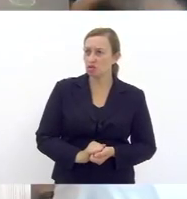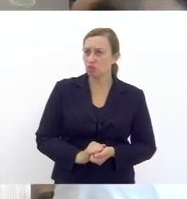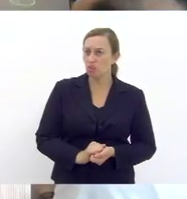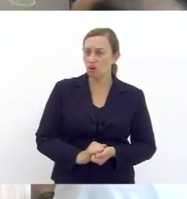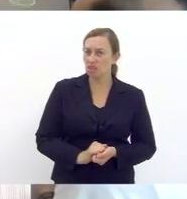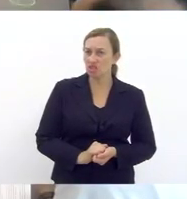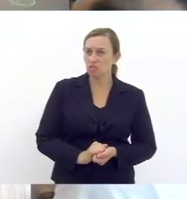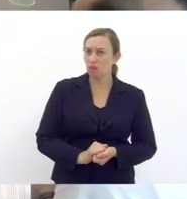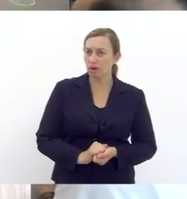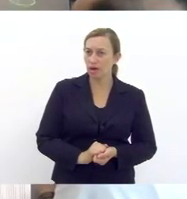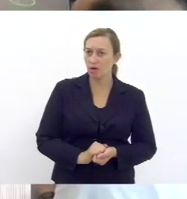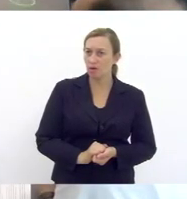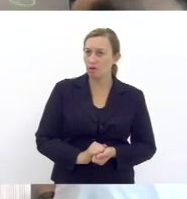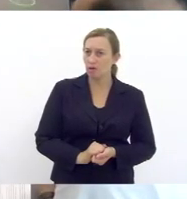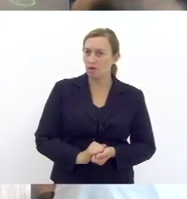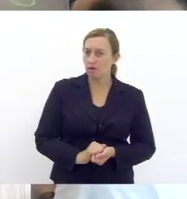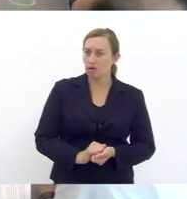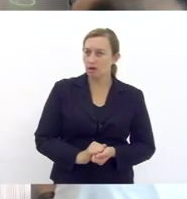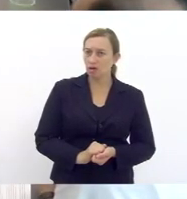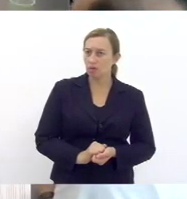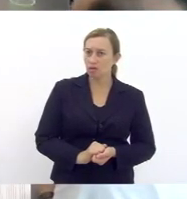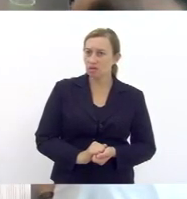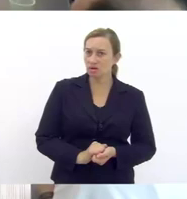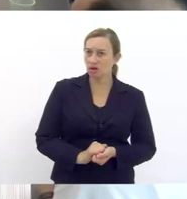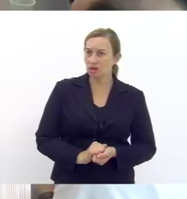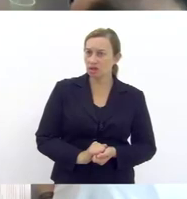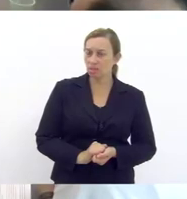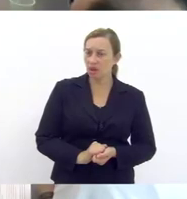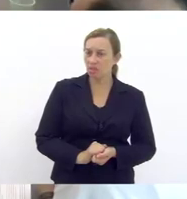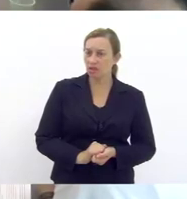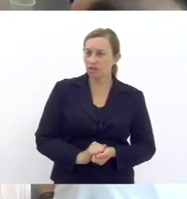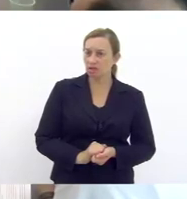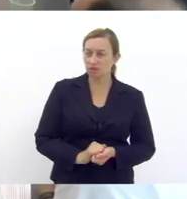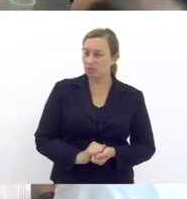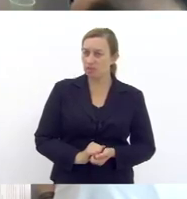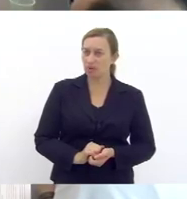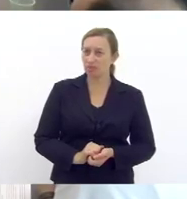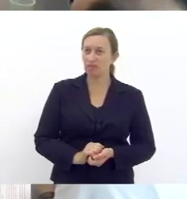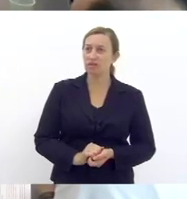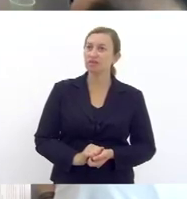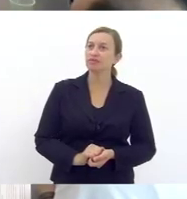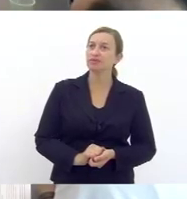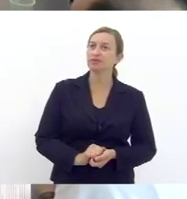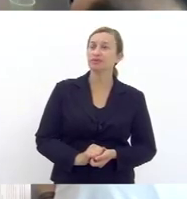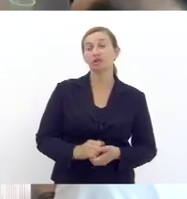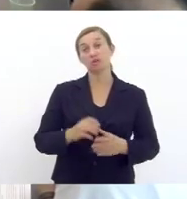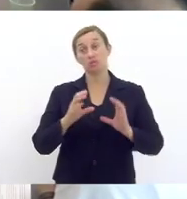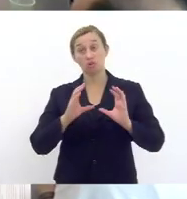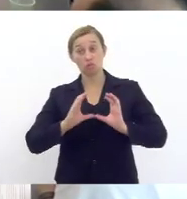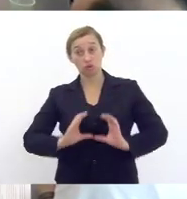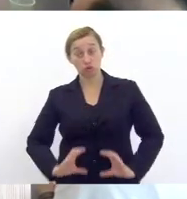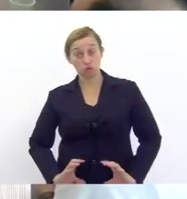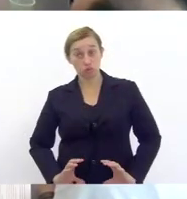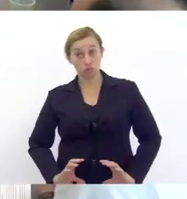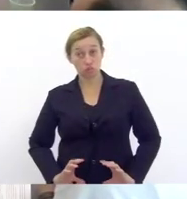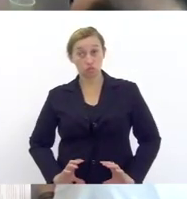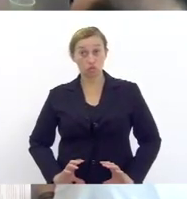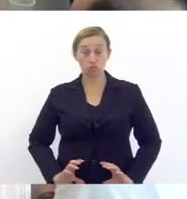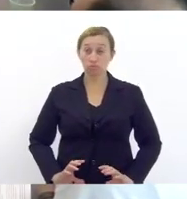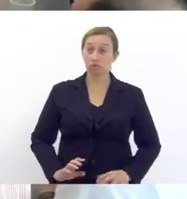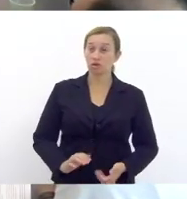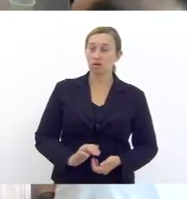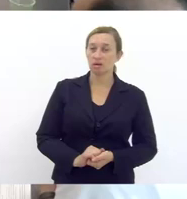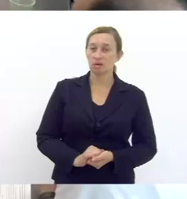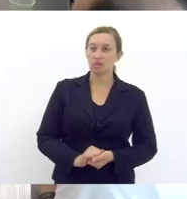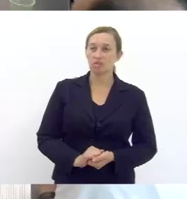uma entidade que tem que ser muito respeitada tem muita produção muita postura muito posicionamento